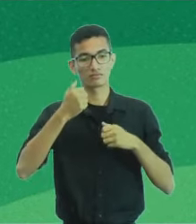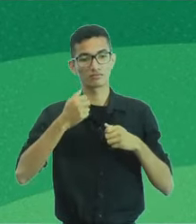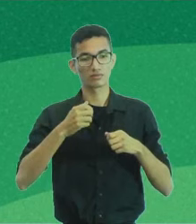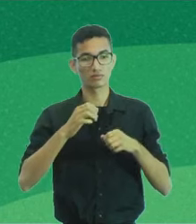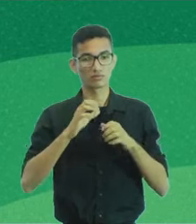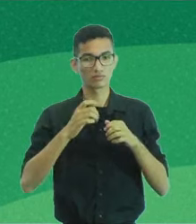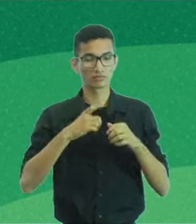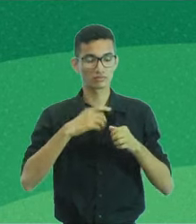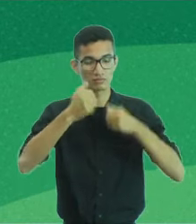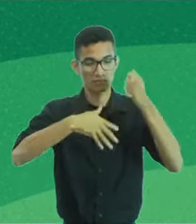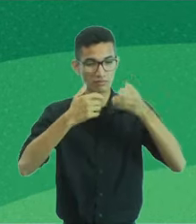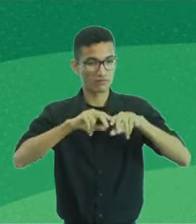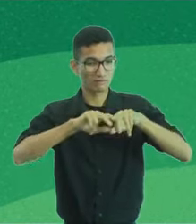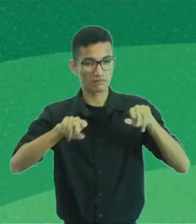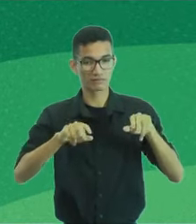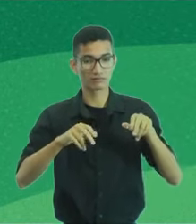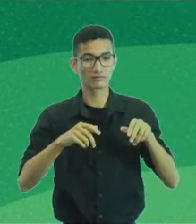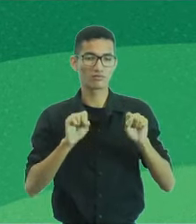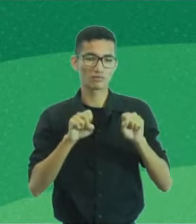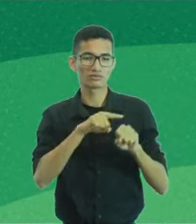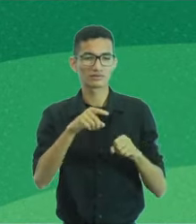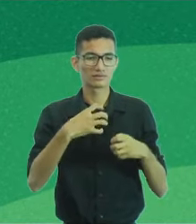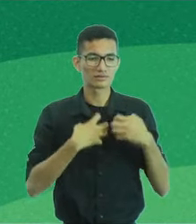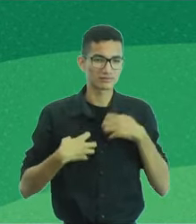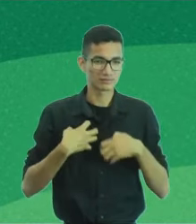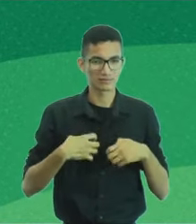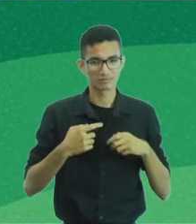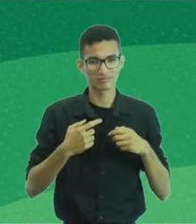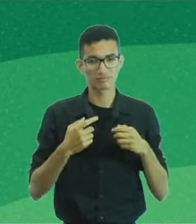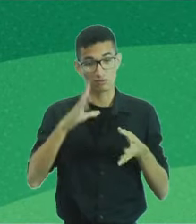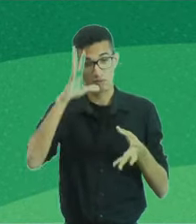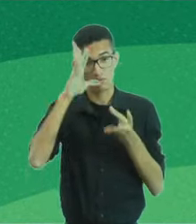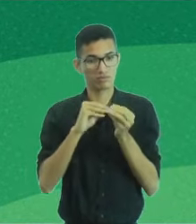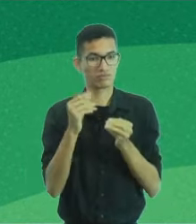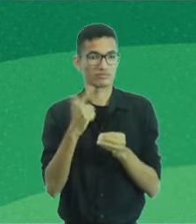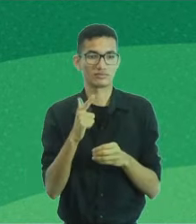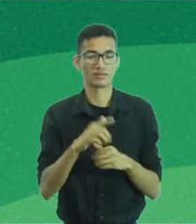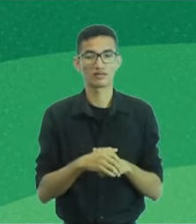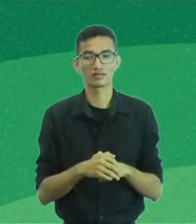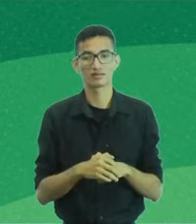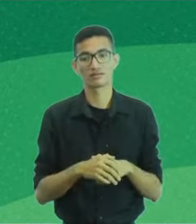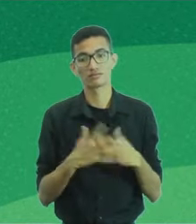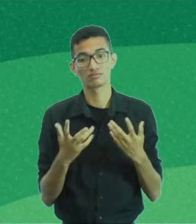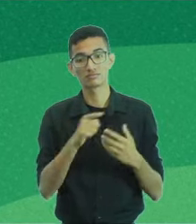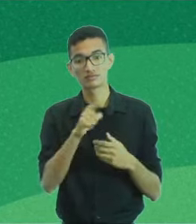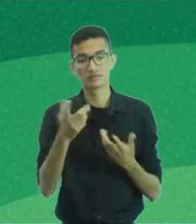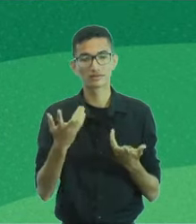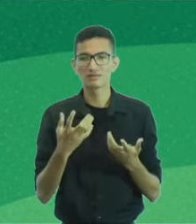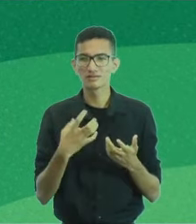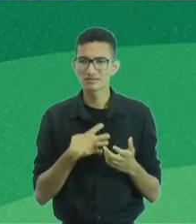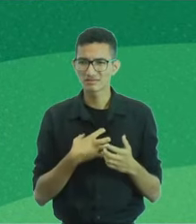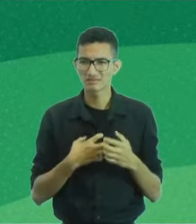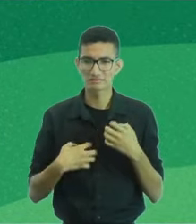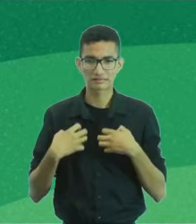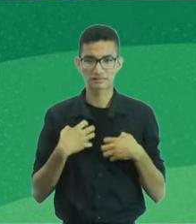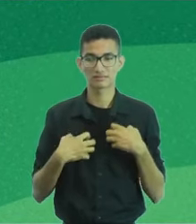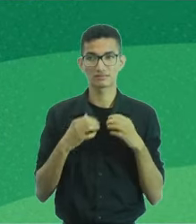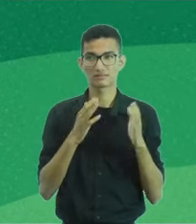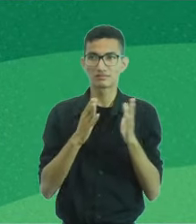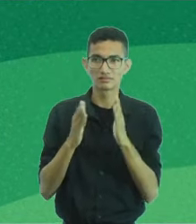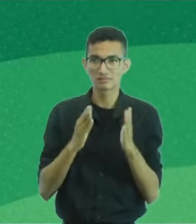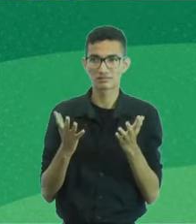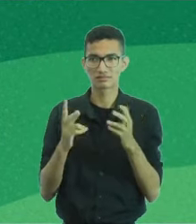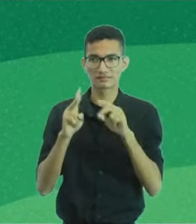talvez tenha um pouco de alto flagelação não tem conclusão E se alguém não sentia vontade com algum desses